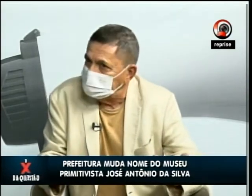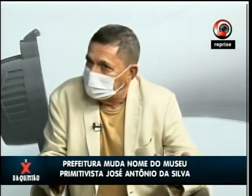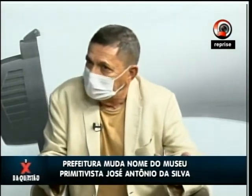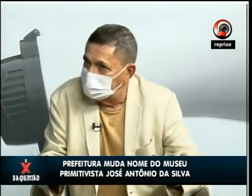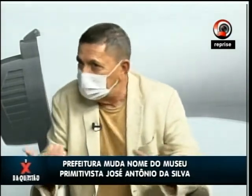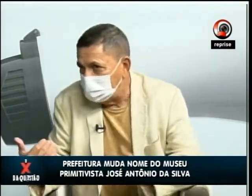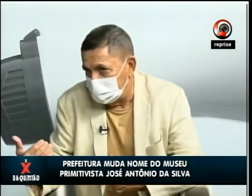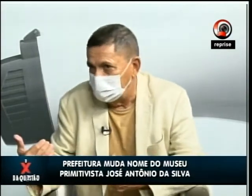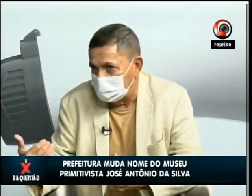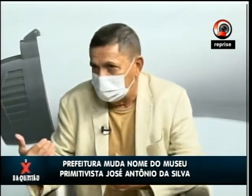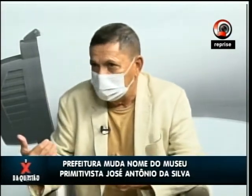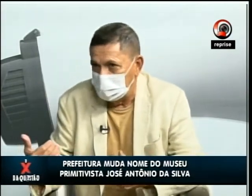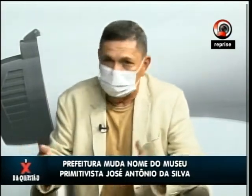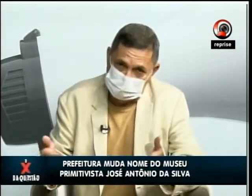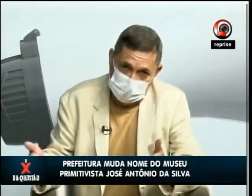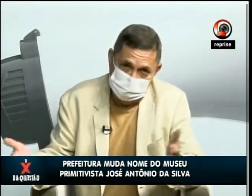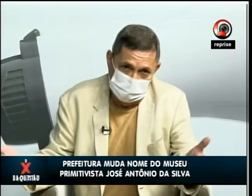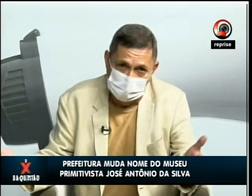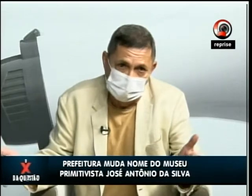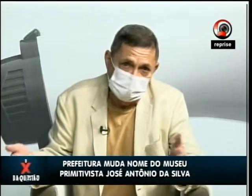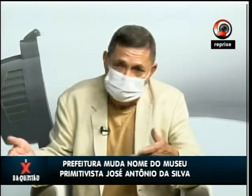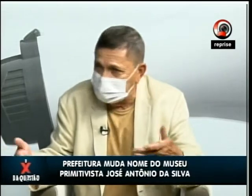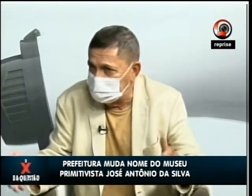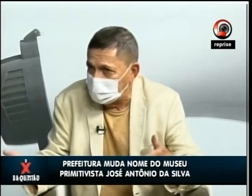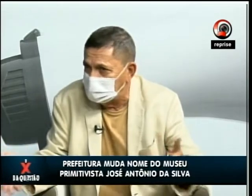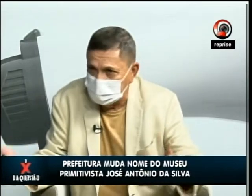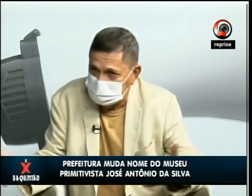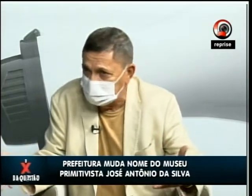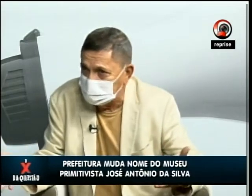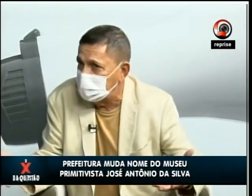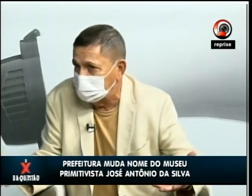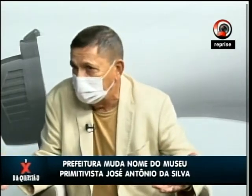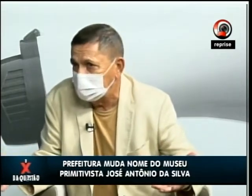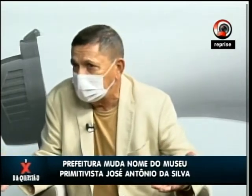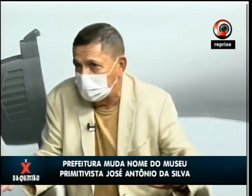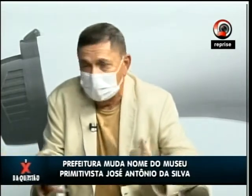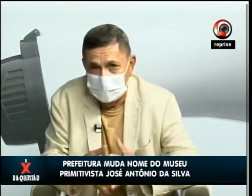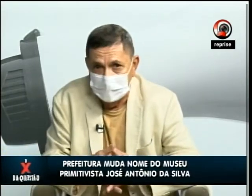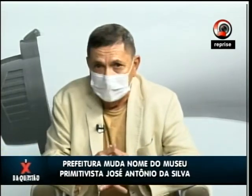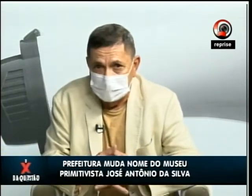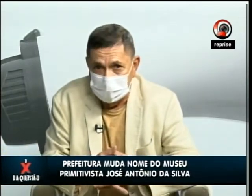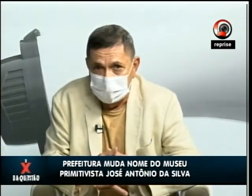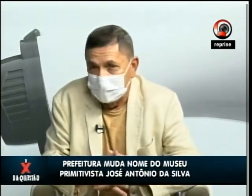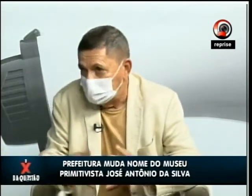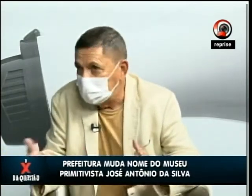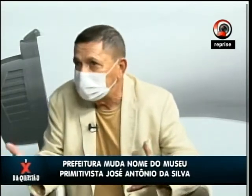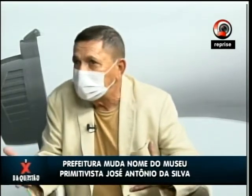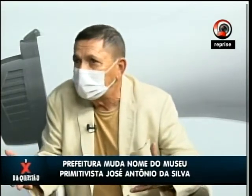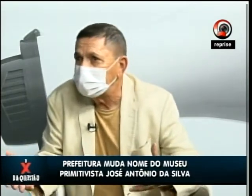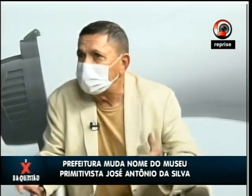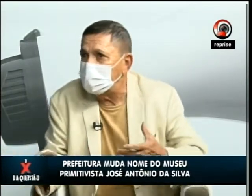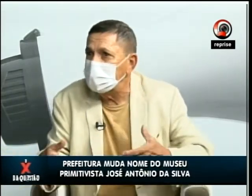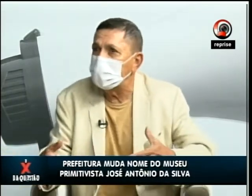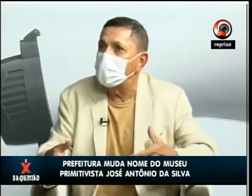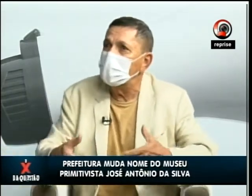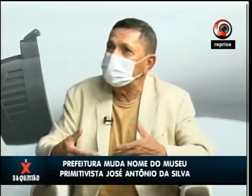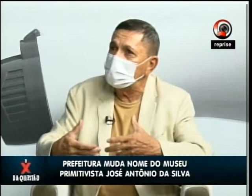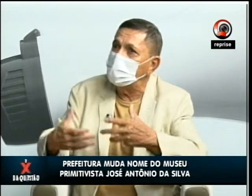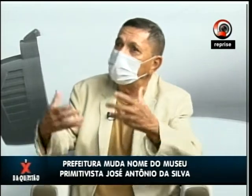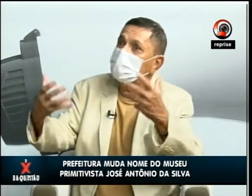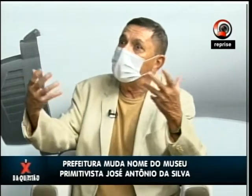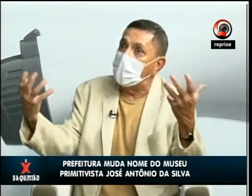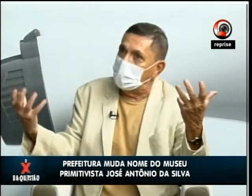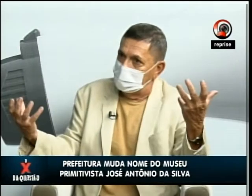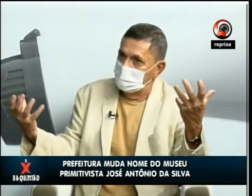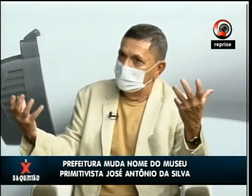para Portugal do que para o Brasil mesmo até pelo índice de analfabetismo que havia por aqui né por isso inclusive que a poesia